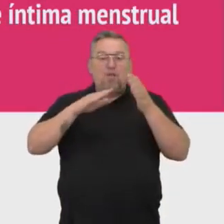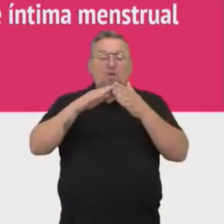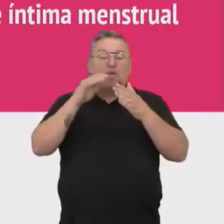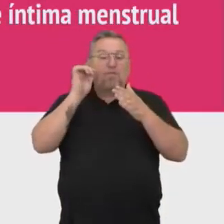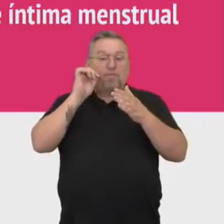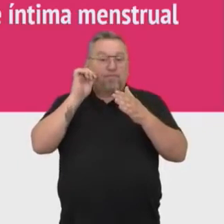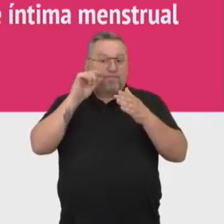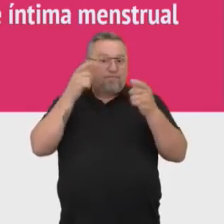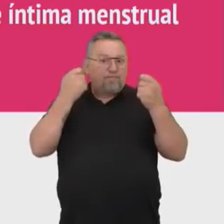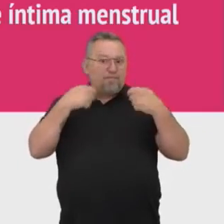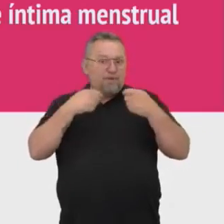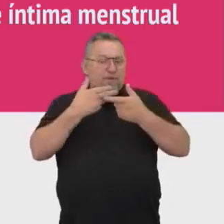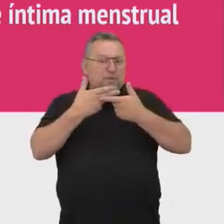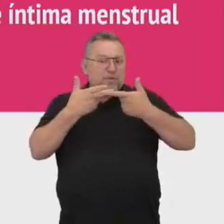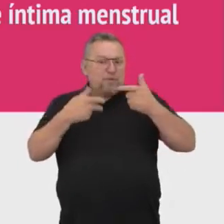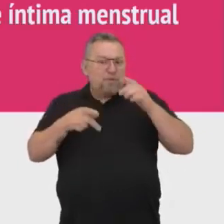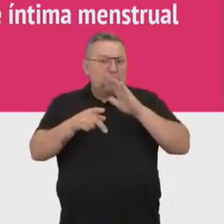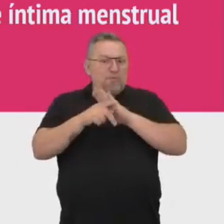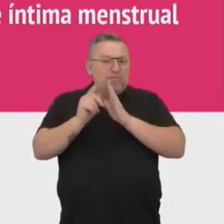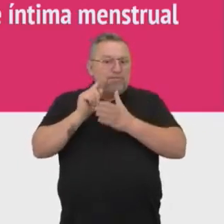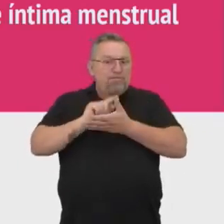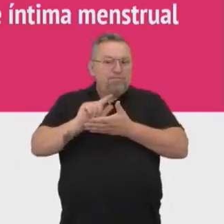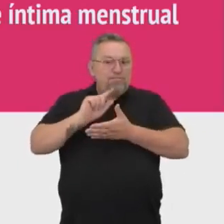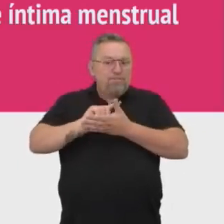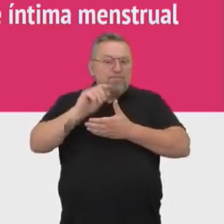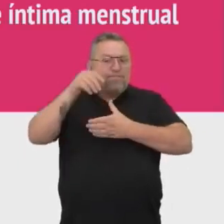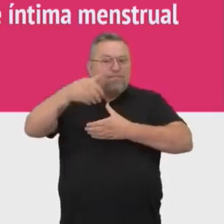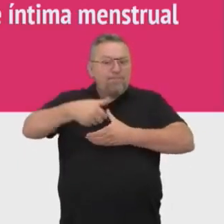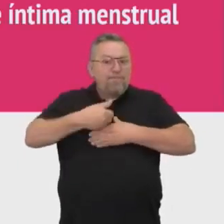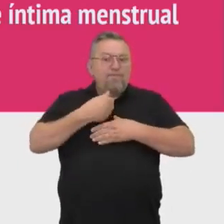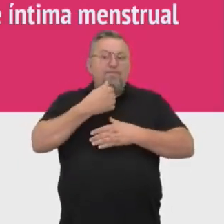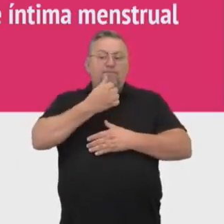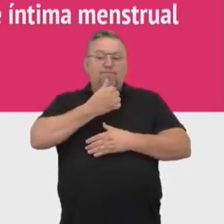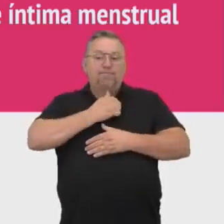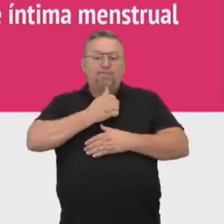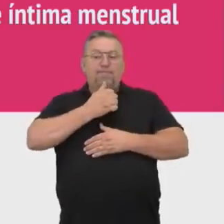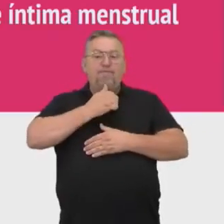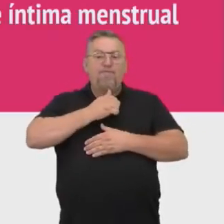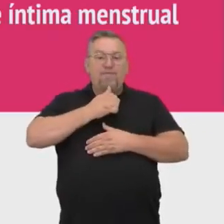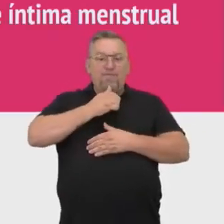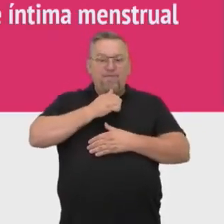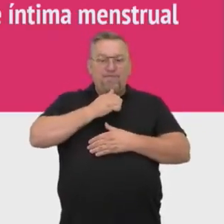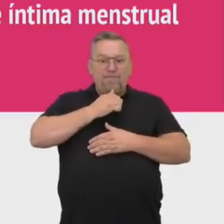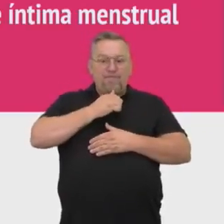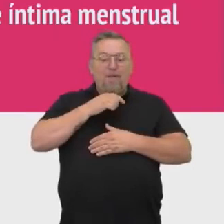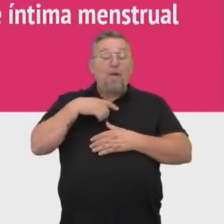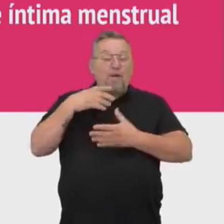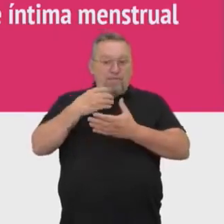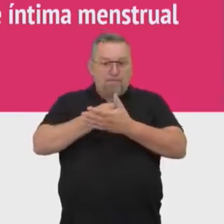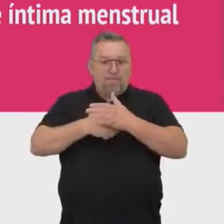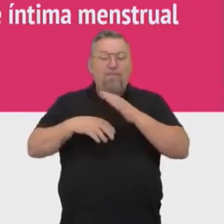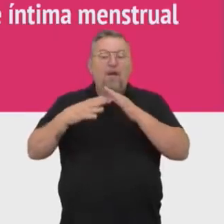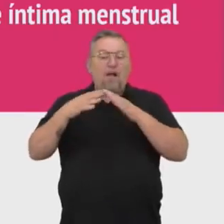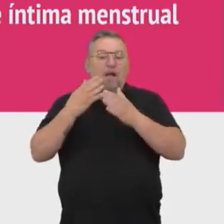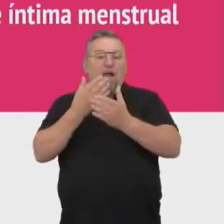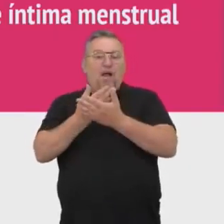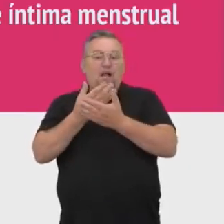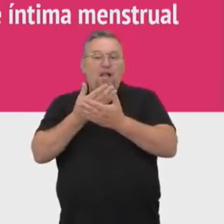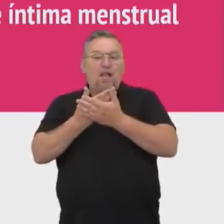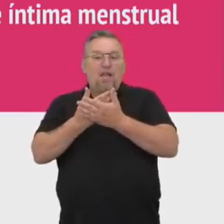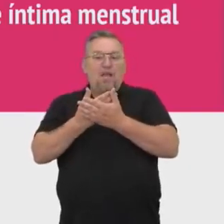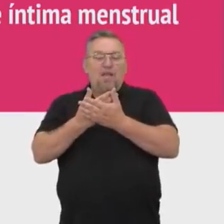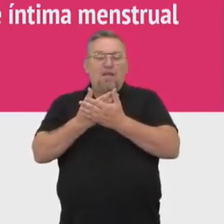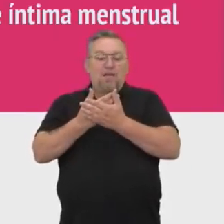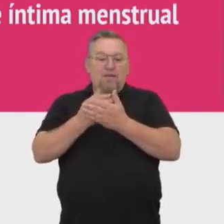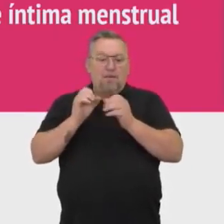que necessitarem de produtos de higiene íntima menstrual devem recebê-lo na escola, tá? Então a sua escola está sendo orientada